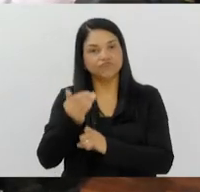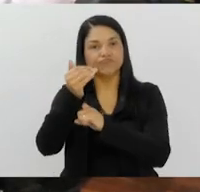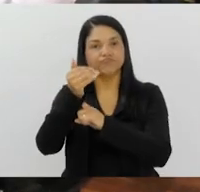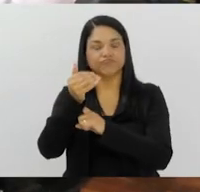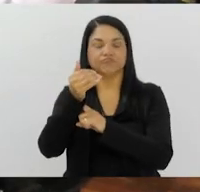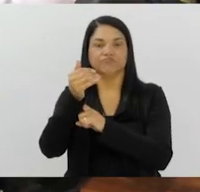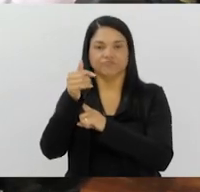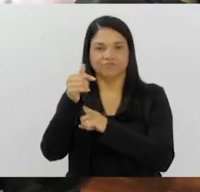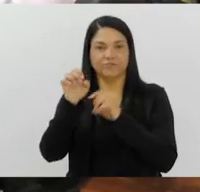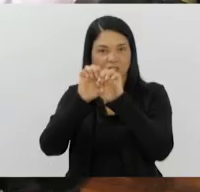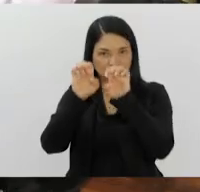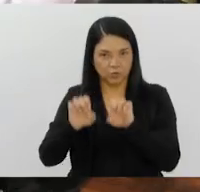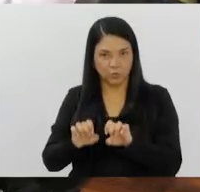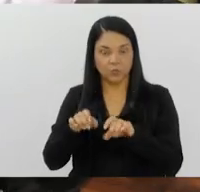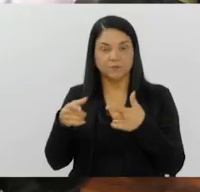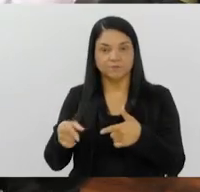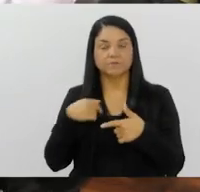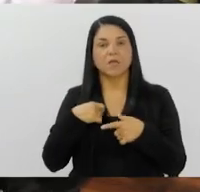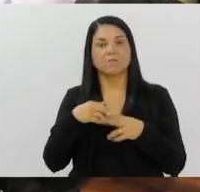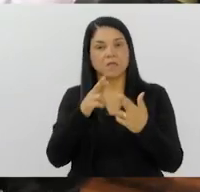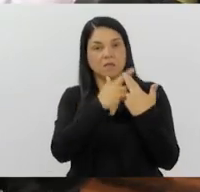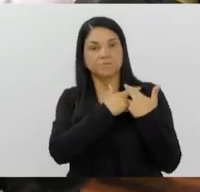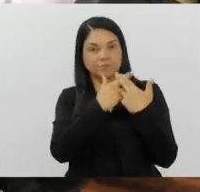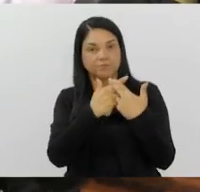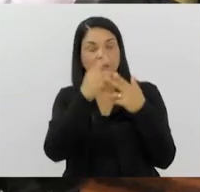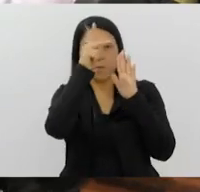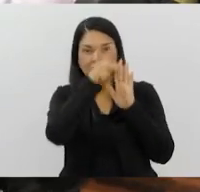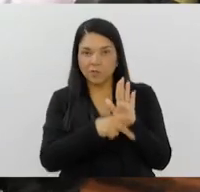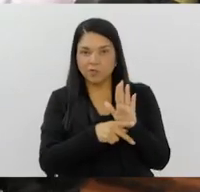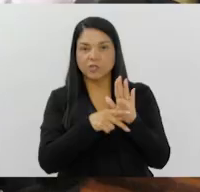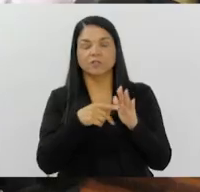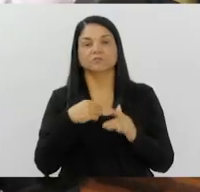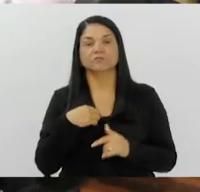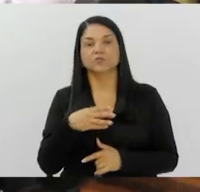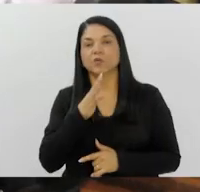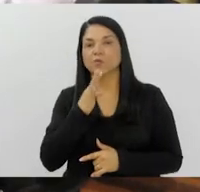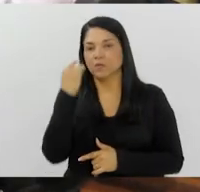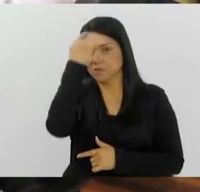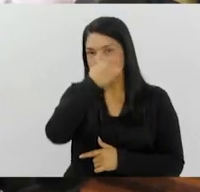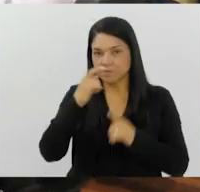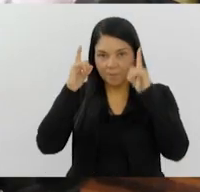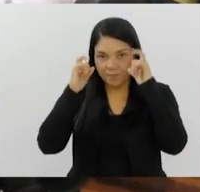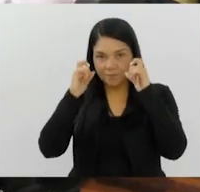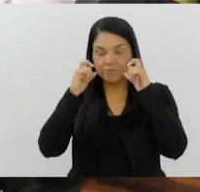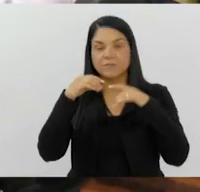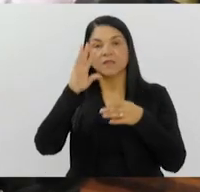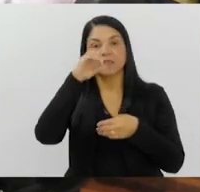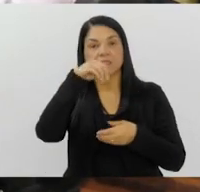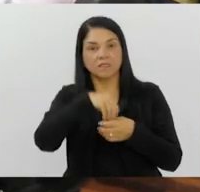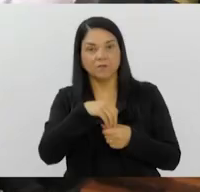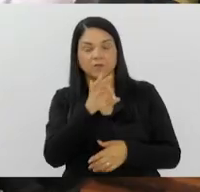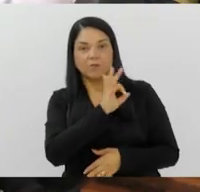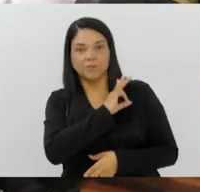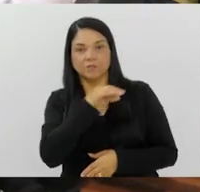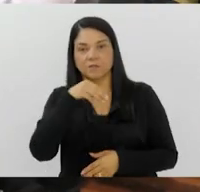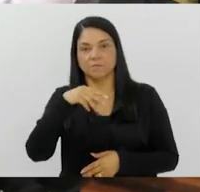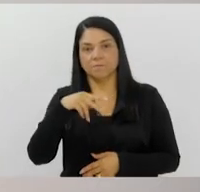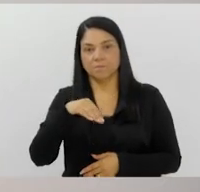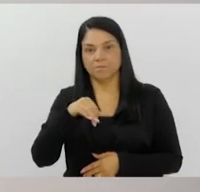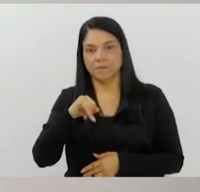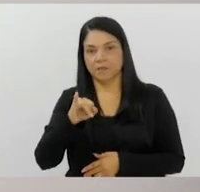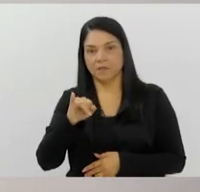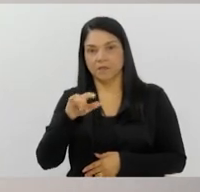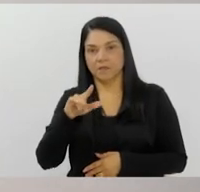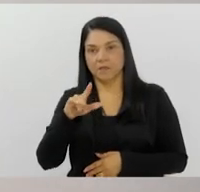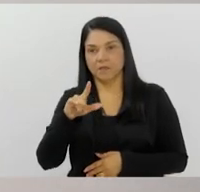diretoria ela está responsável diretamente pelo projeto de reconhecimento facial na PM e é uma grande oportunidade